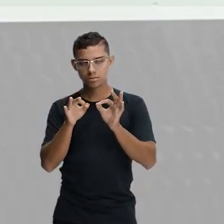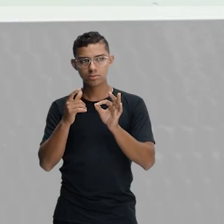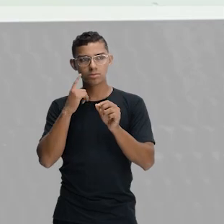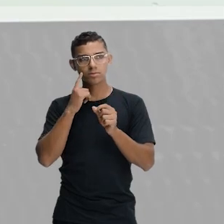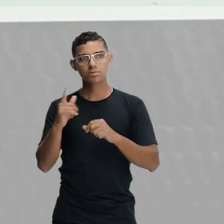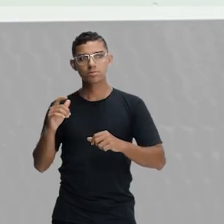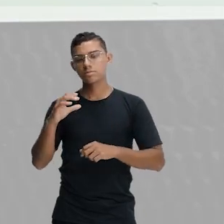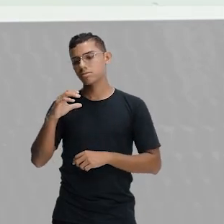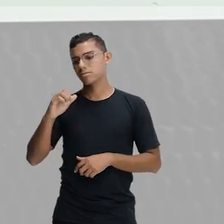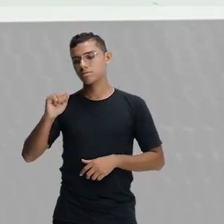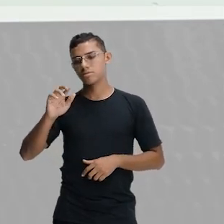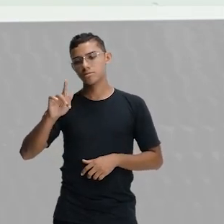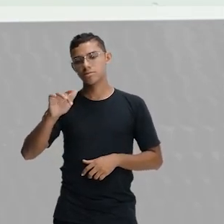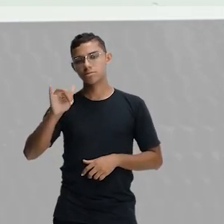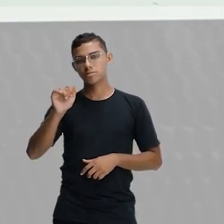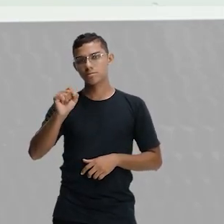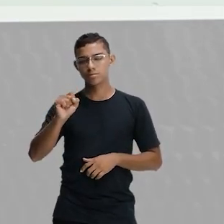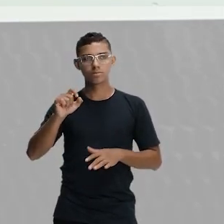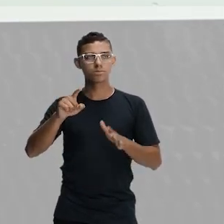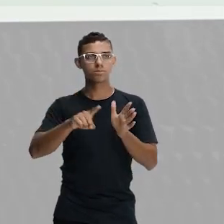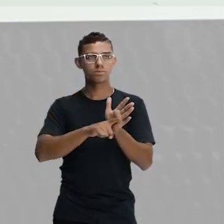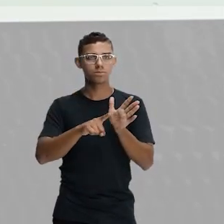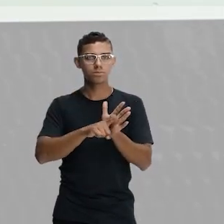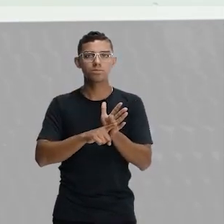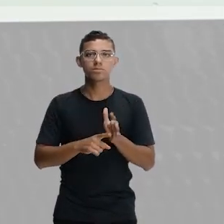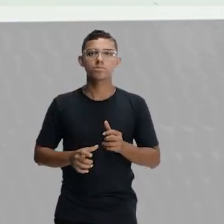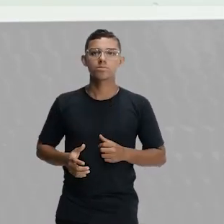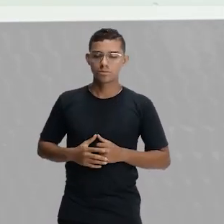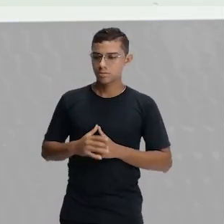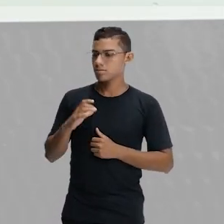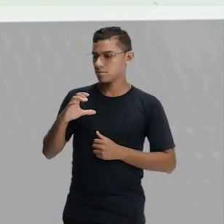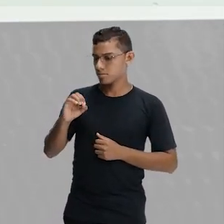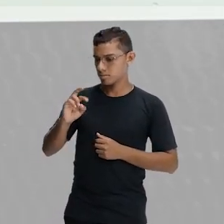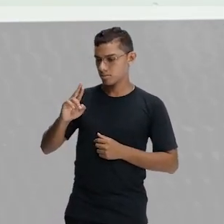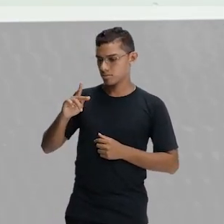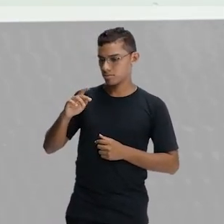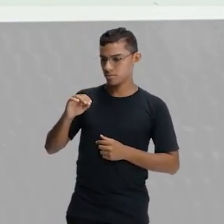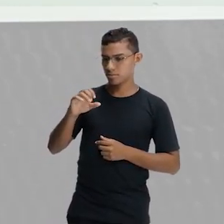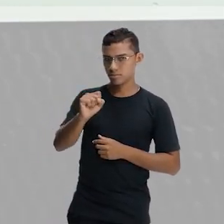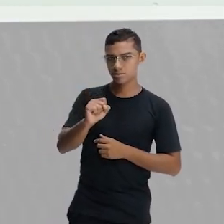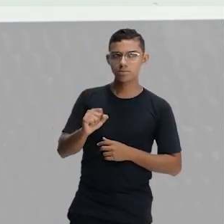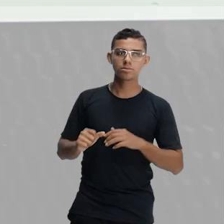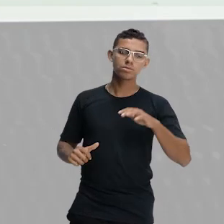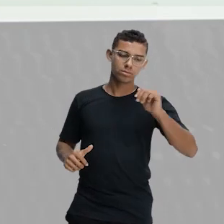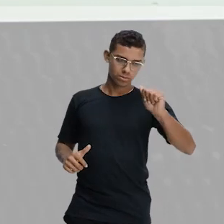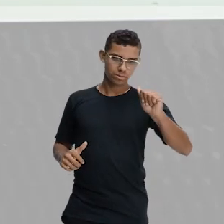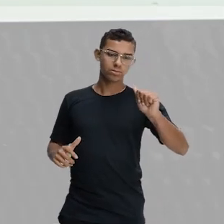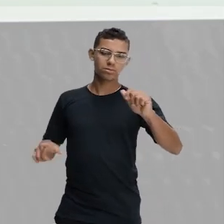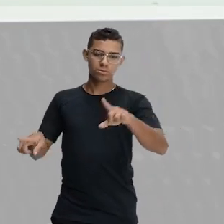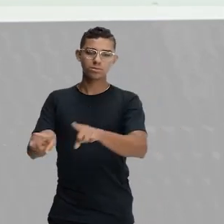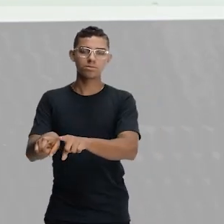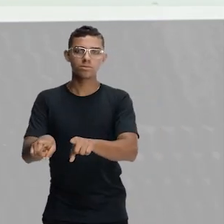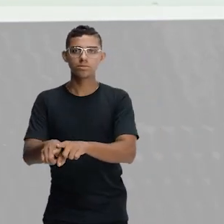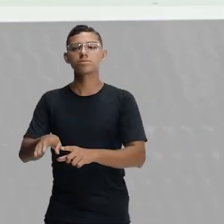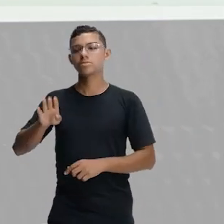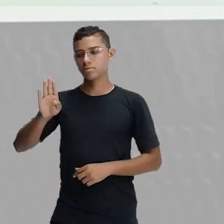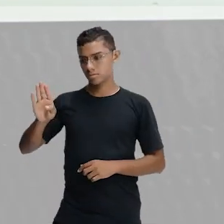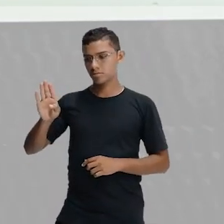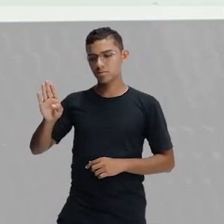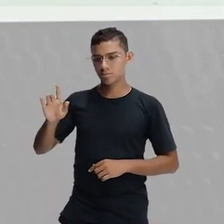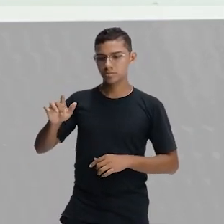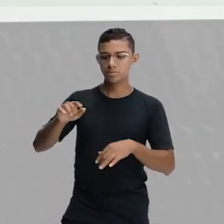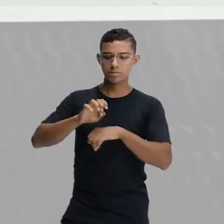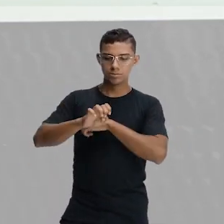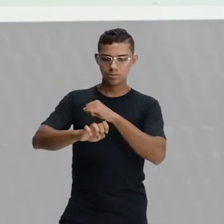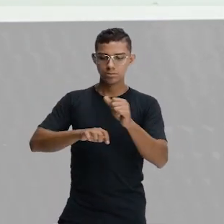cargas, certo? Das cargas negativas. Então, o corpo A vai ter suas cargas negativas. O corpo B também vai ter suas cargas negativas.